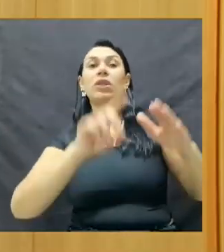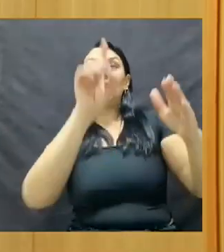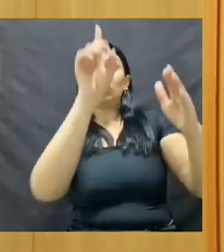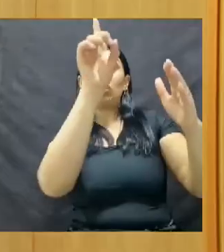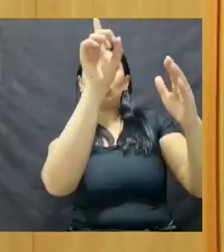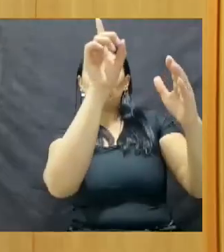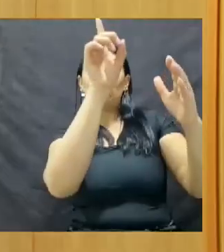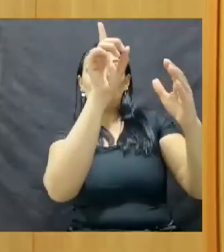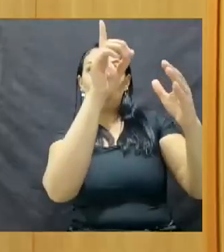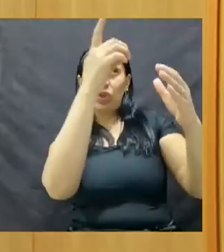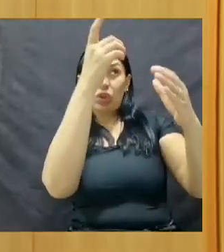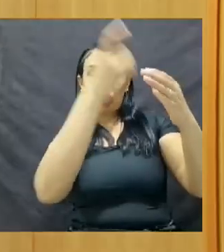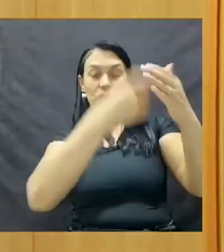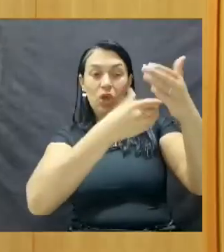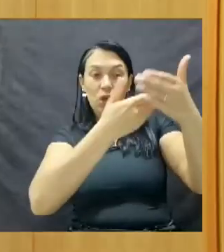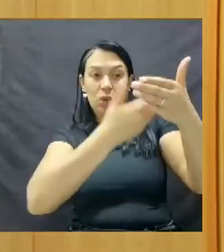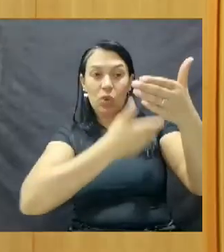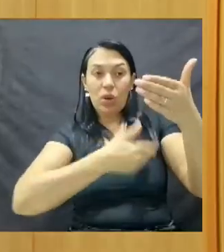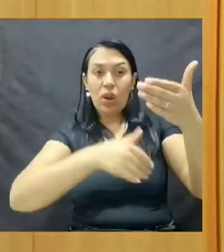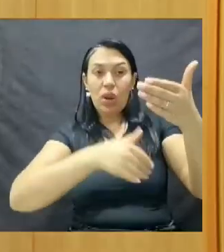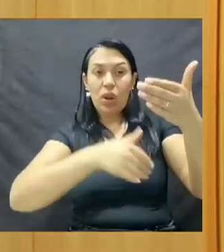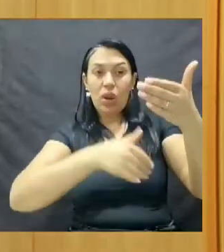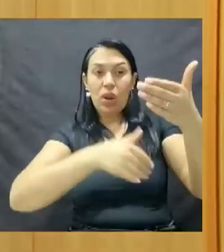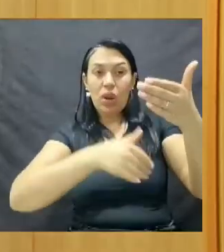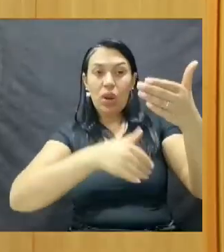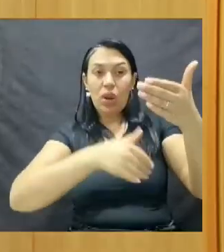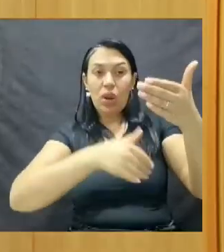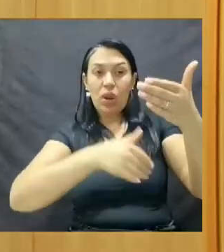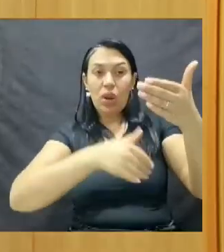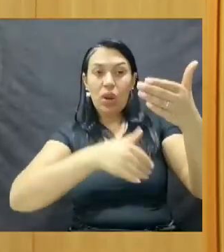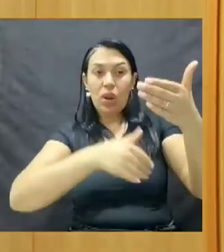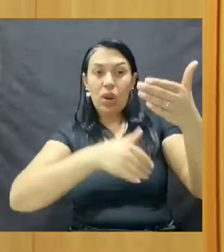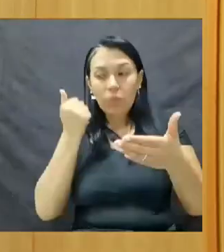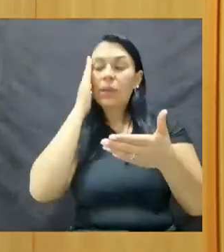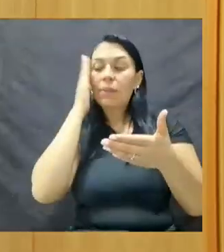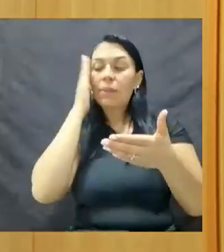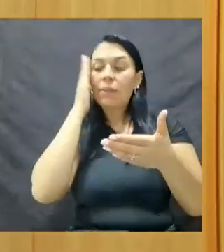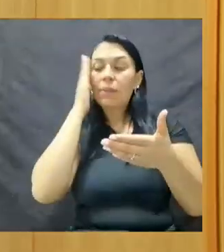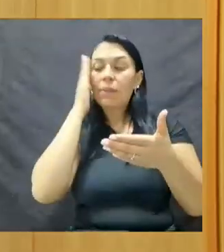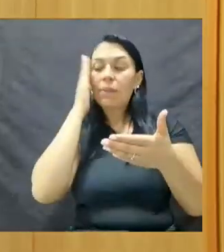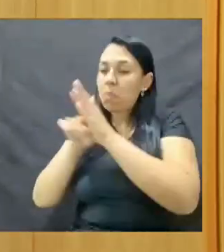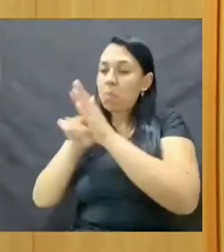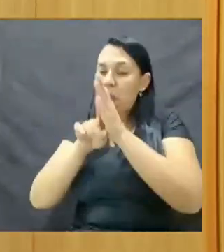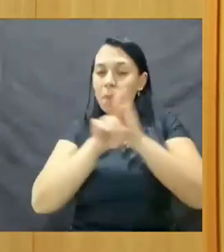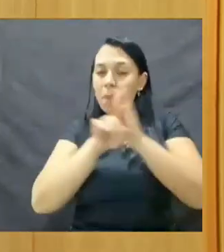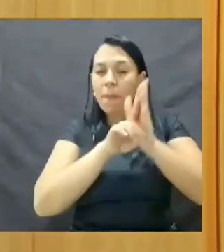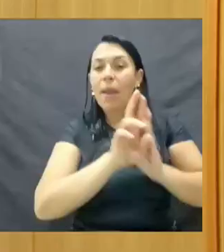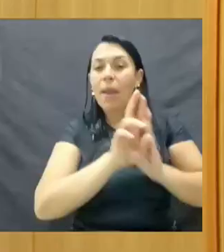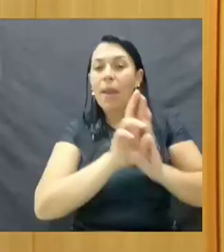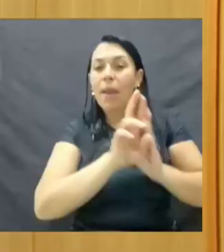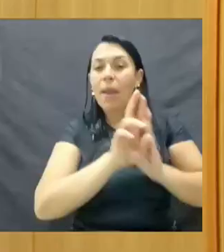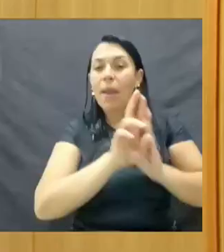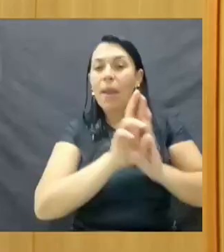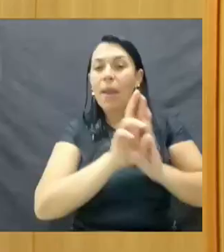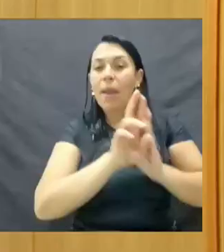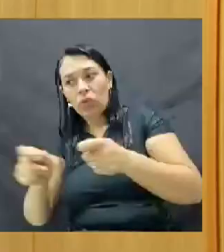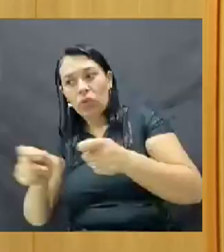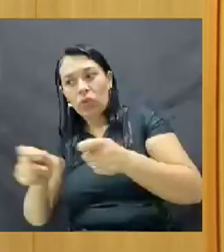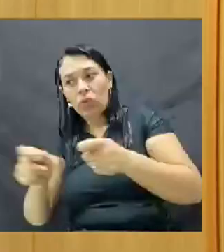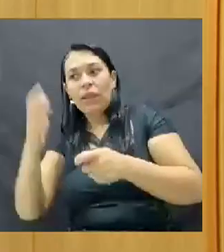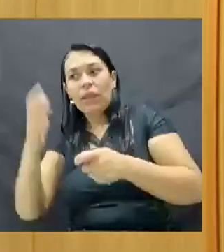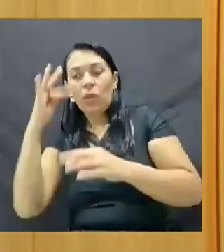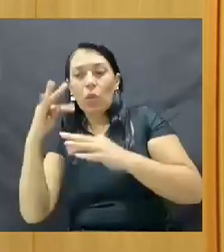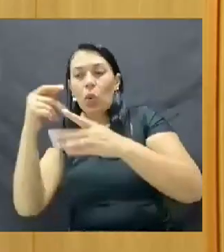nós que vamos subsidiar essa resposta para a controladoria ter todos os arquivos, poder responder tudo que o Tribunal de